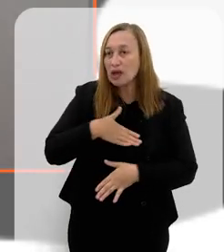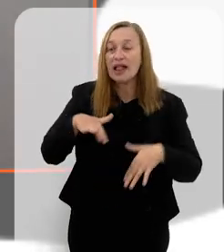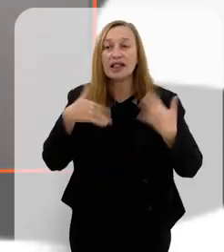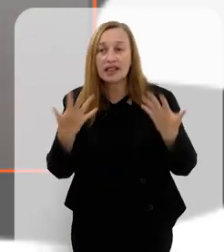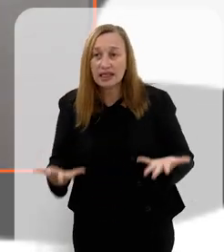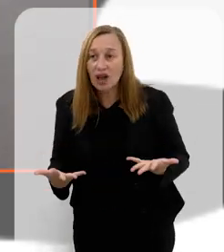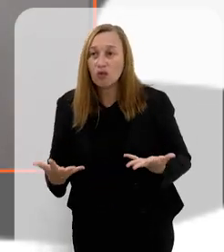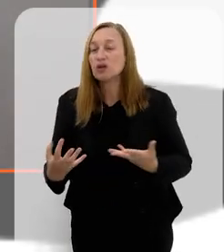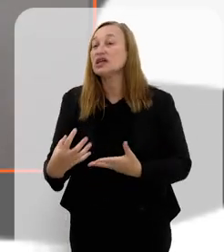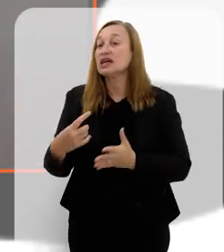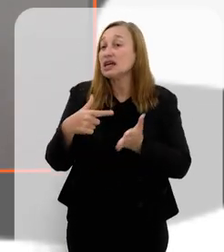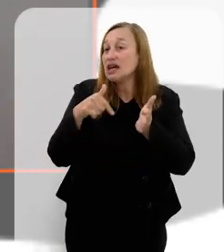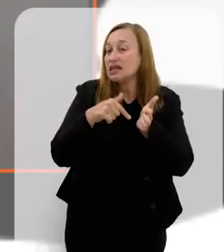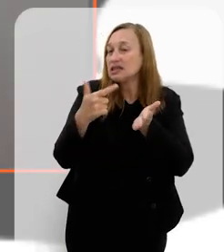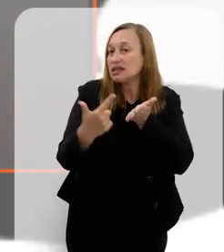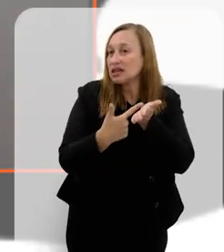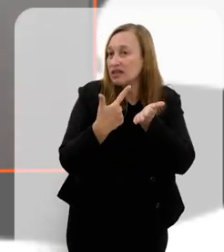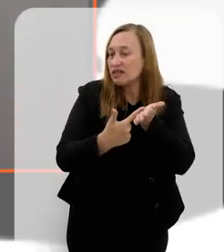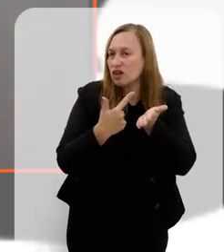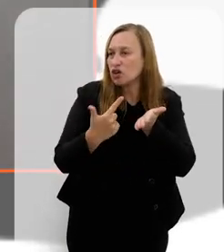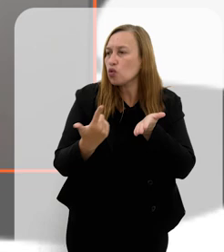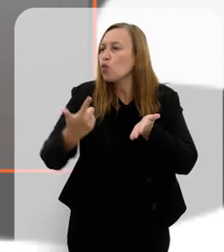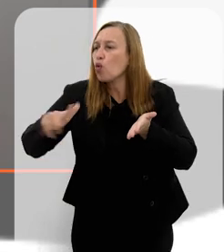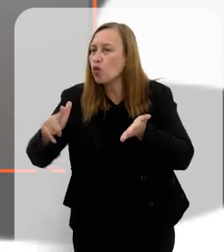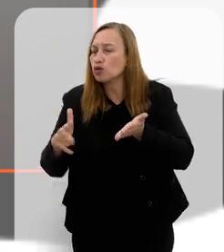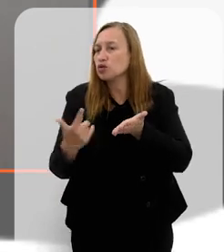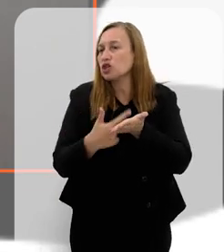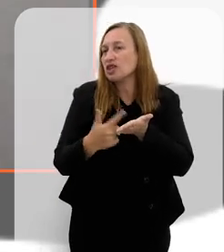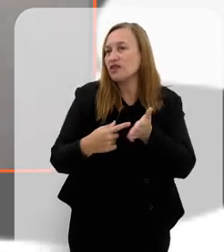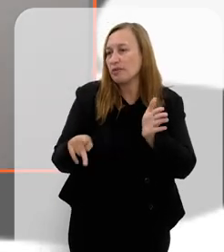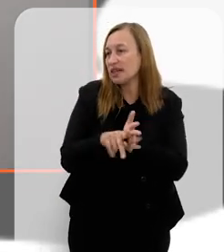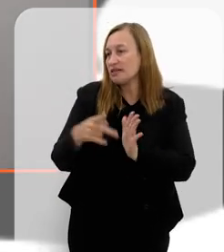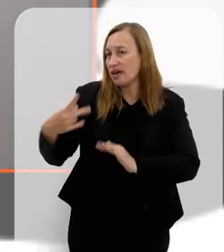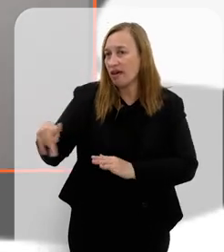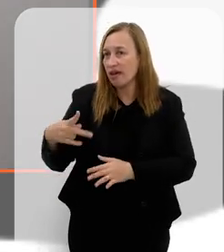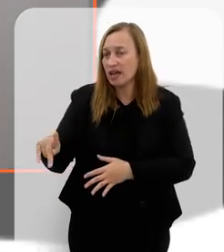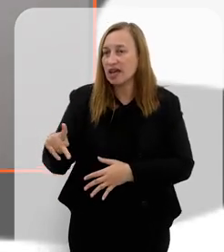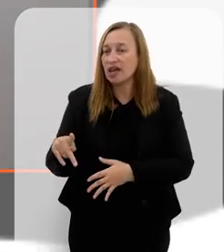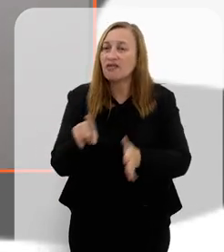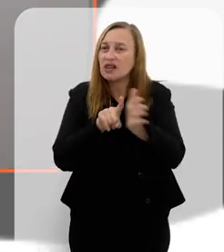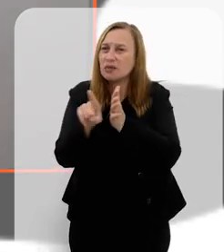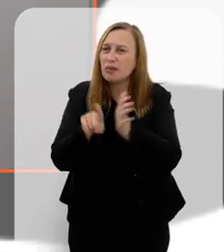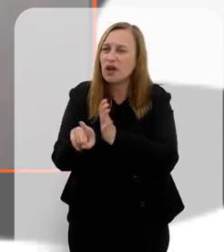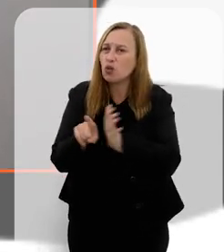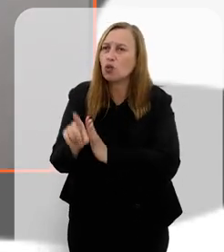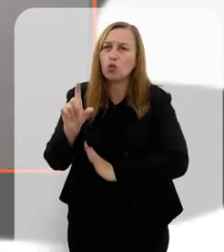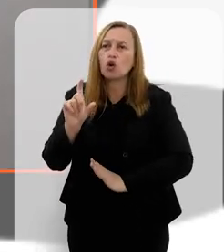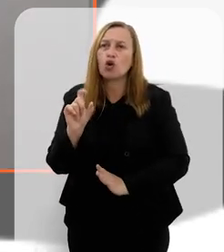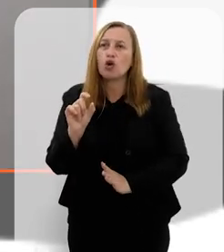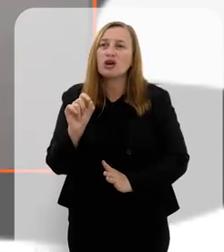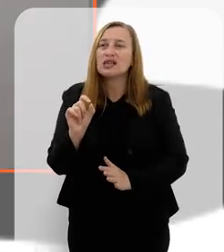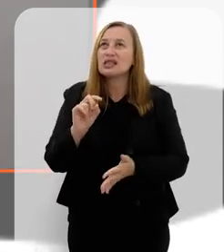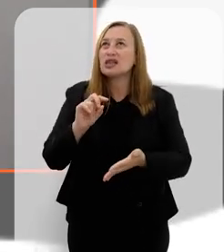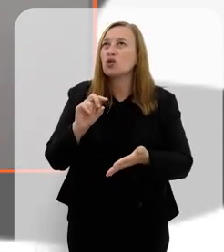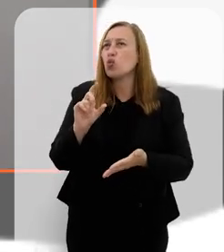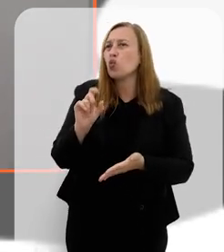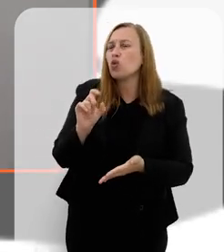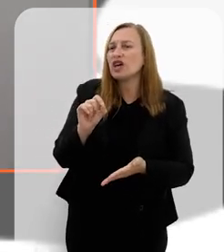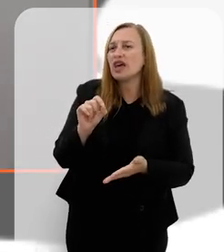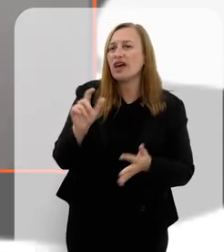gostoso de ler. Então, nesse livro aqui, como em muitos livros dele, ele faz questionamentos sobre o que